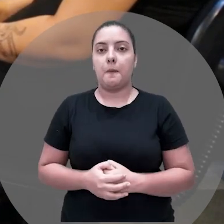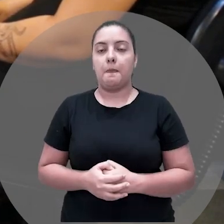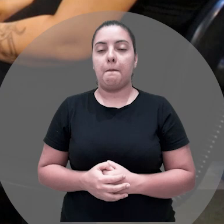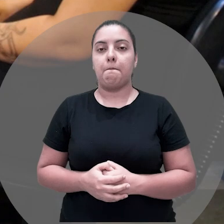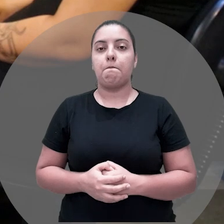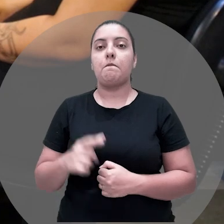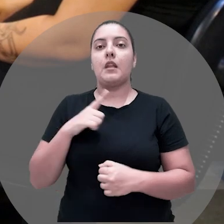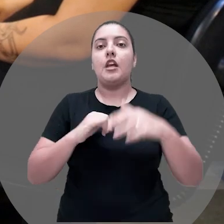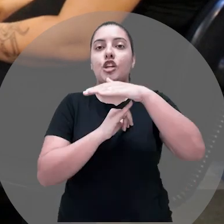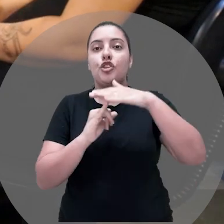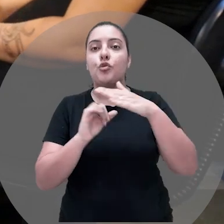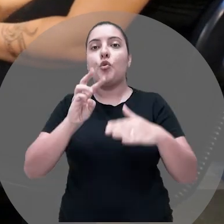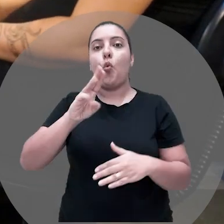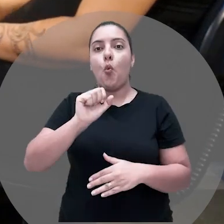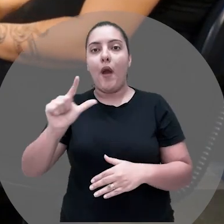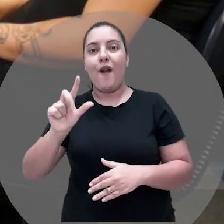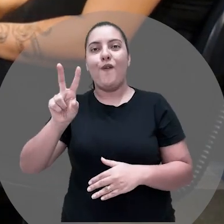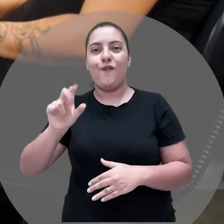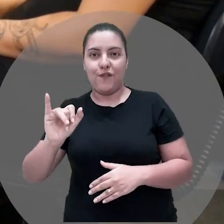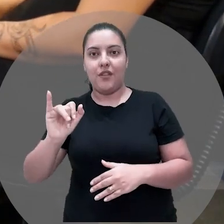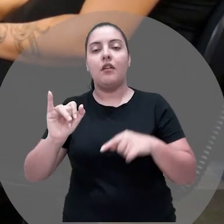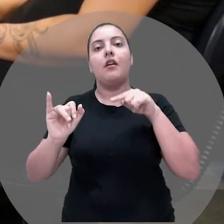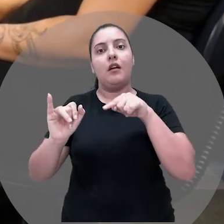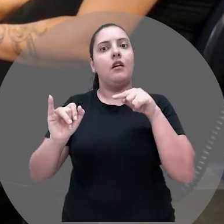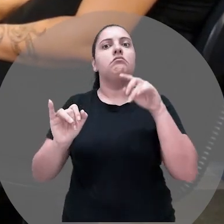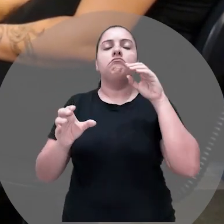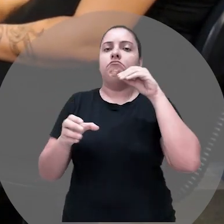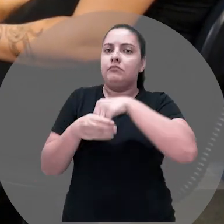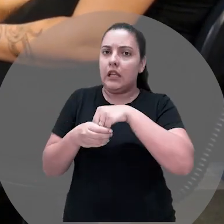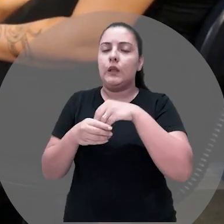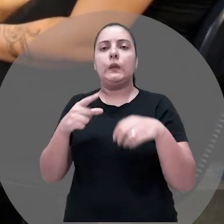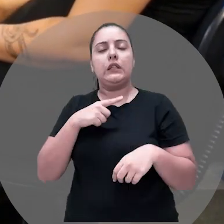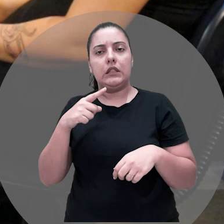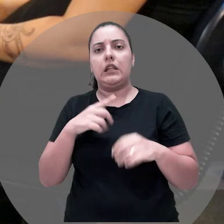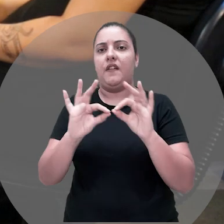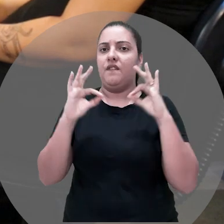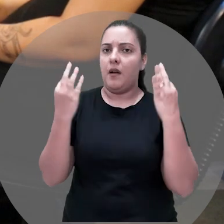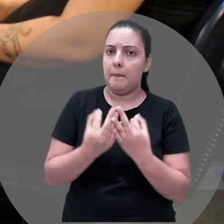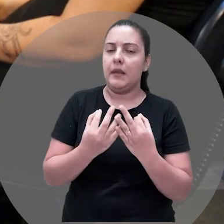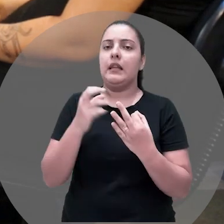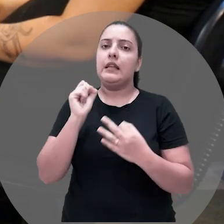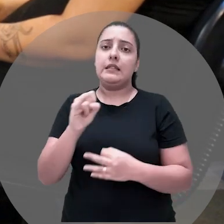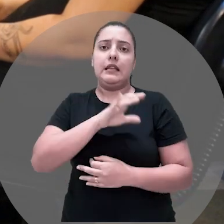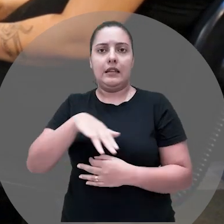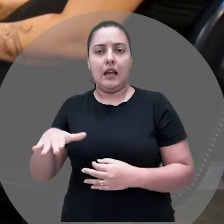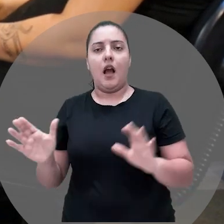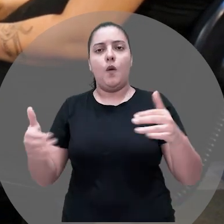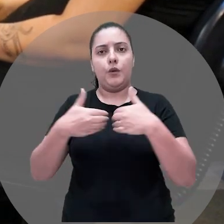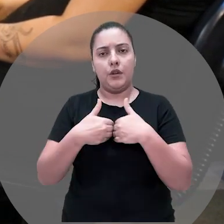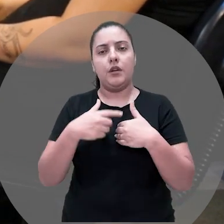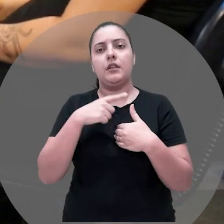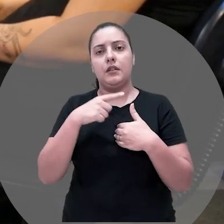estava conversando tem o Instituto ao vivo também que tá com esse acolhimento né com as mães que